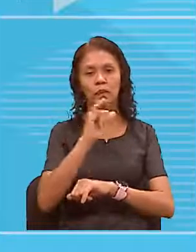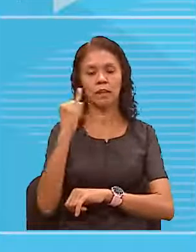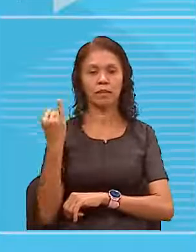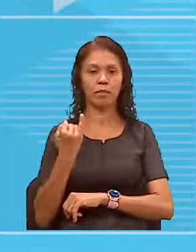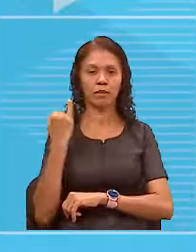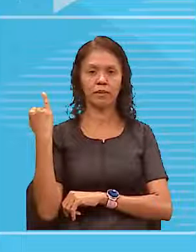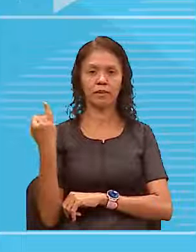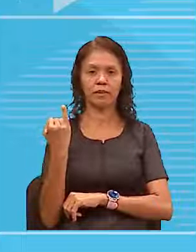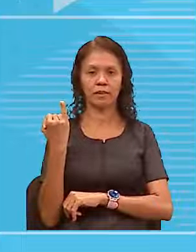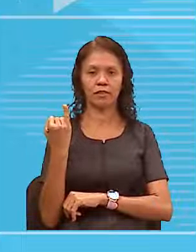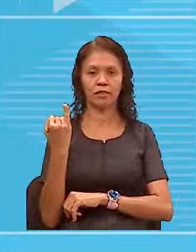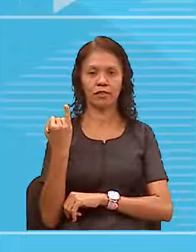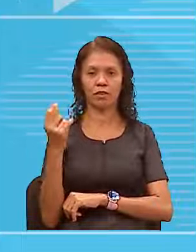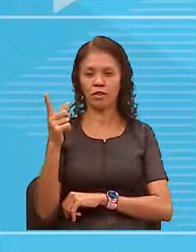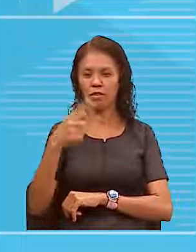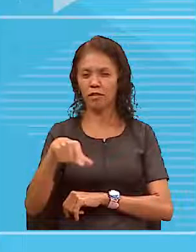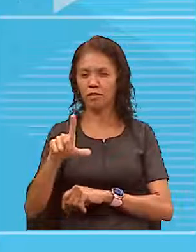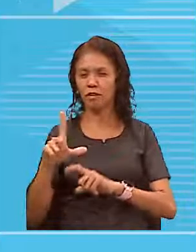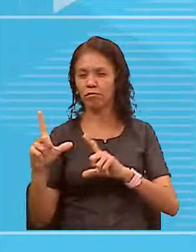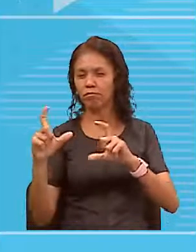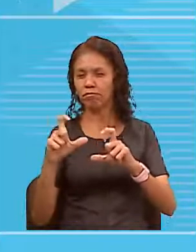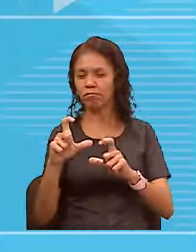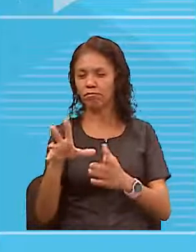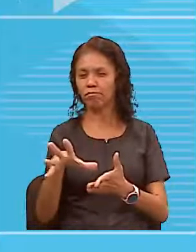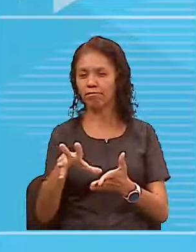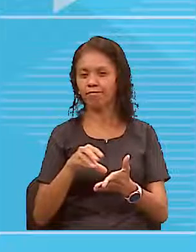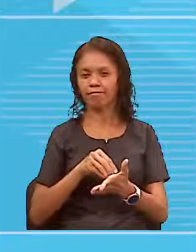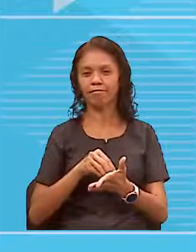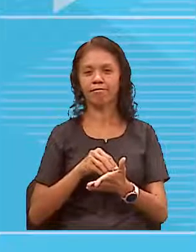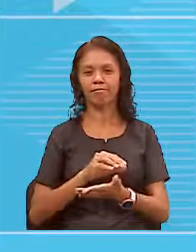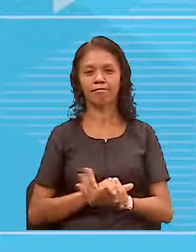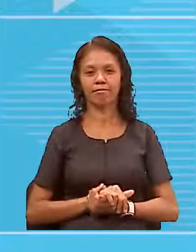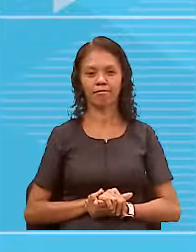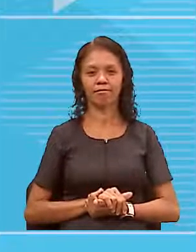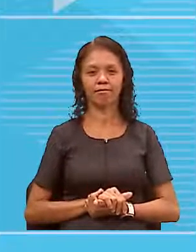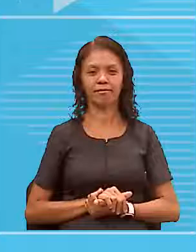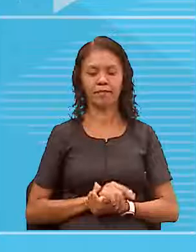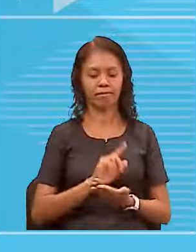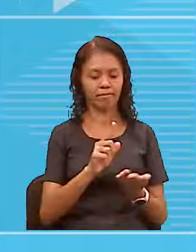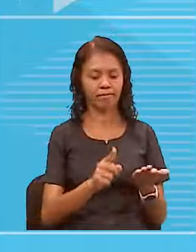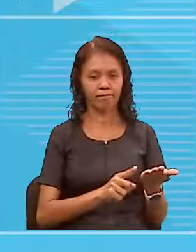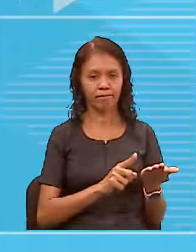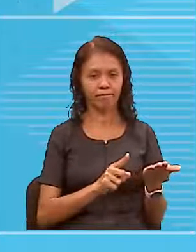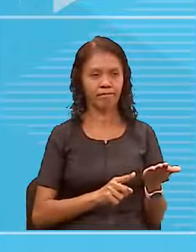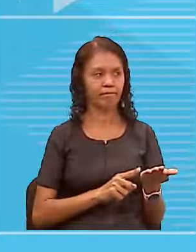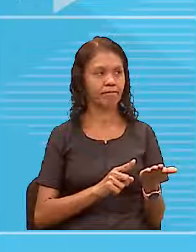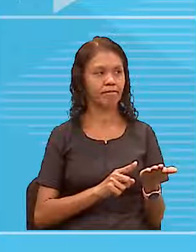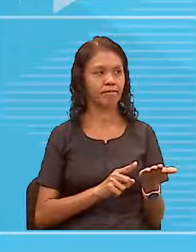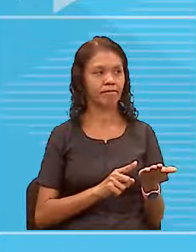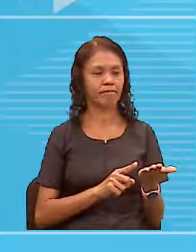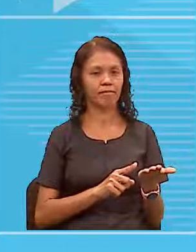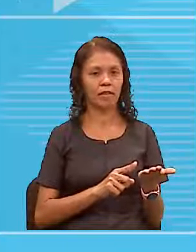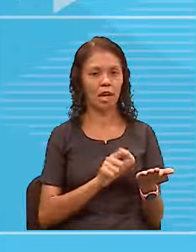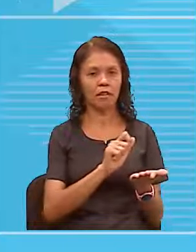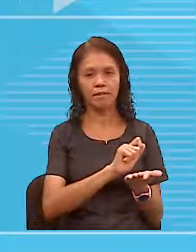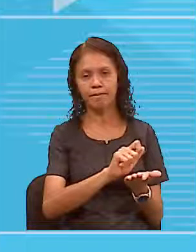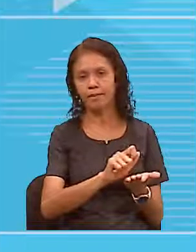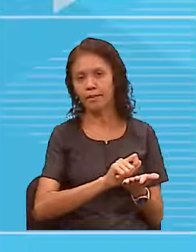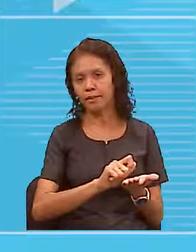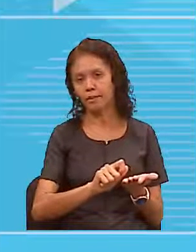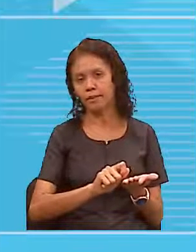print. Pegue lá no cantinho do seu caderno e faça essa